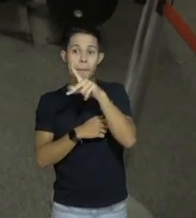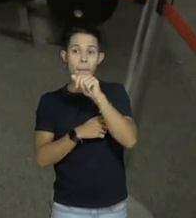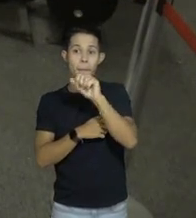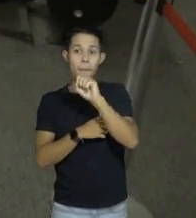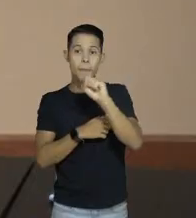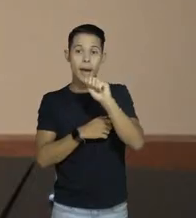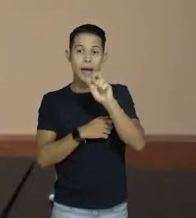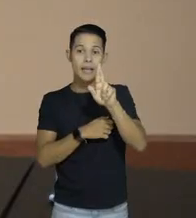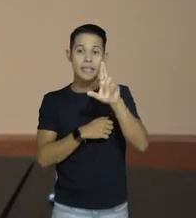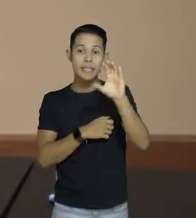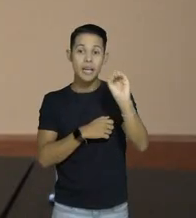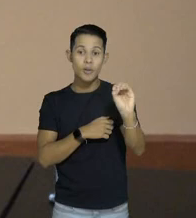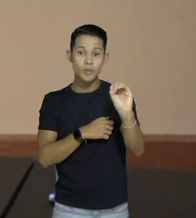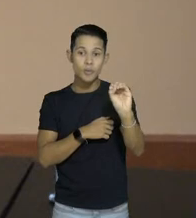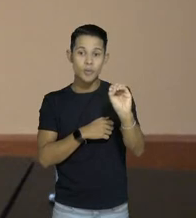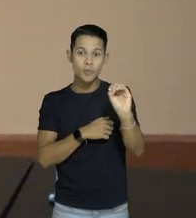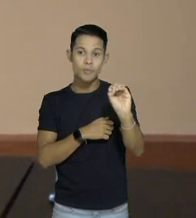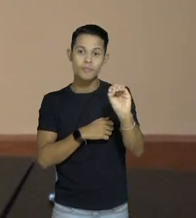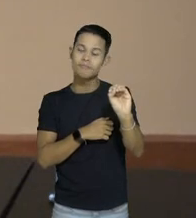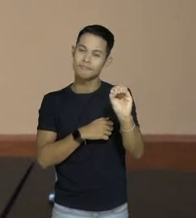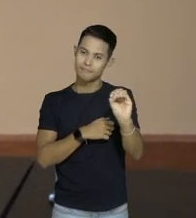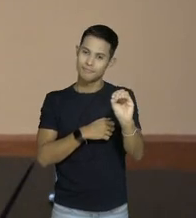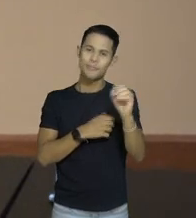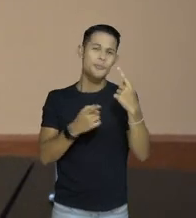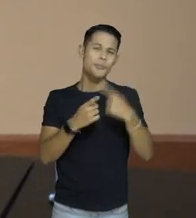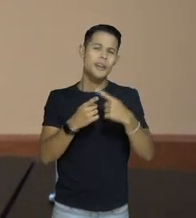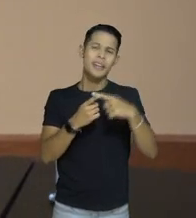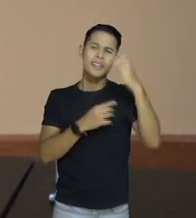Por que que a gente percebe a diferença da sílaba tônica?